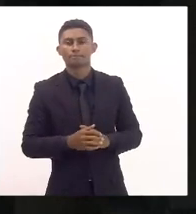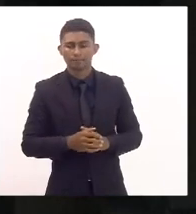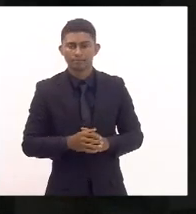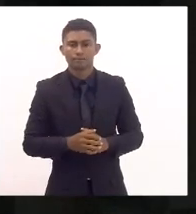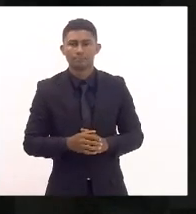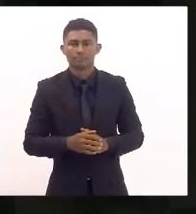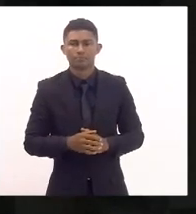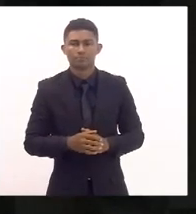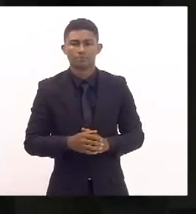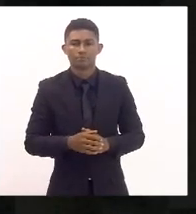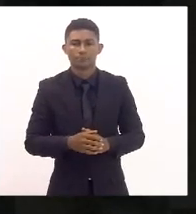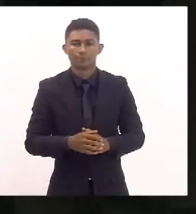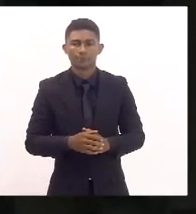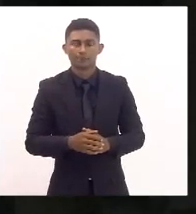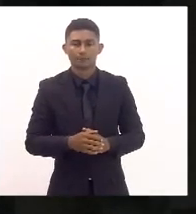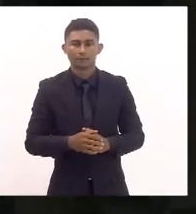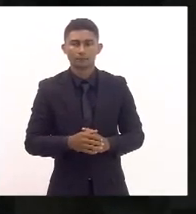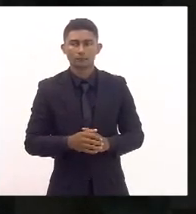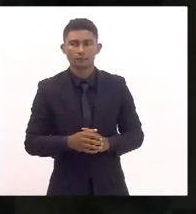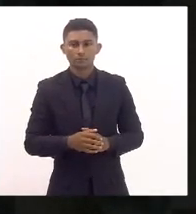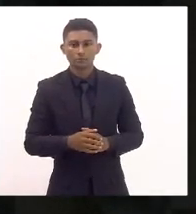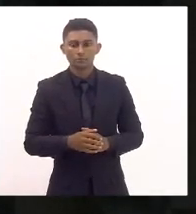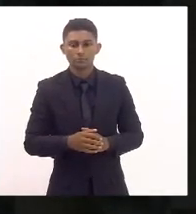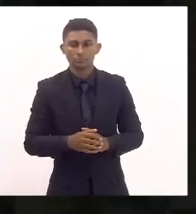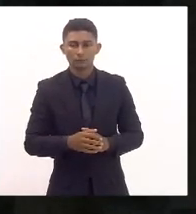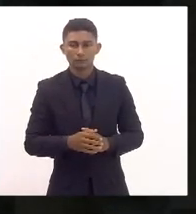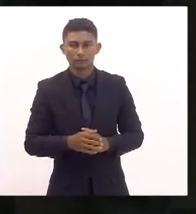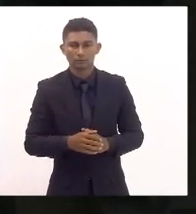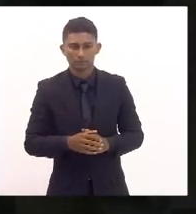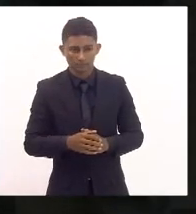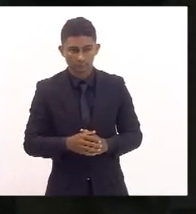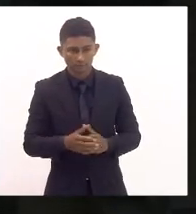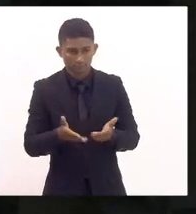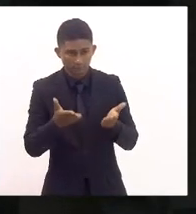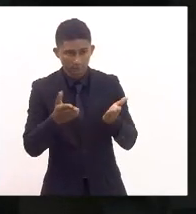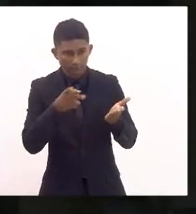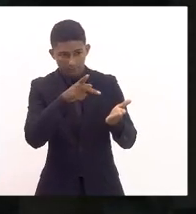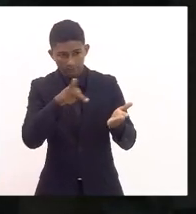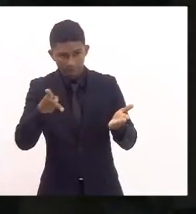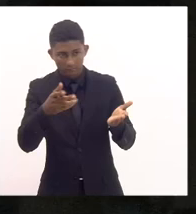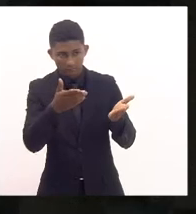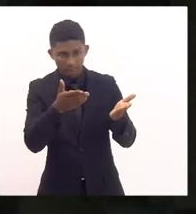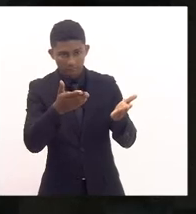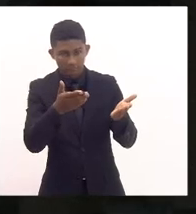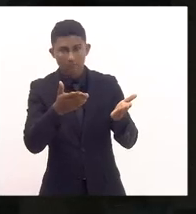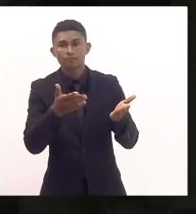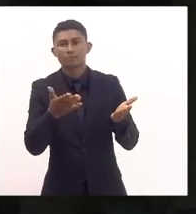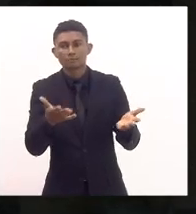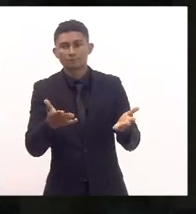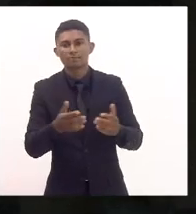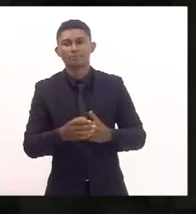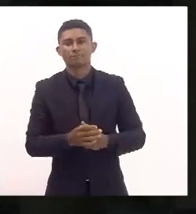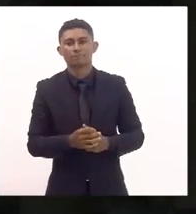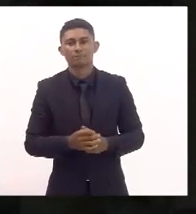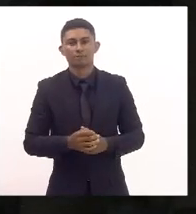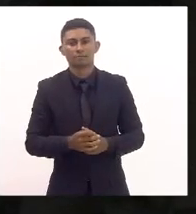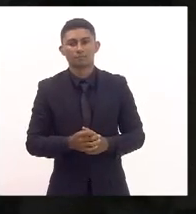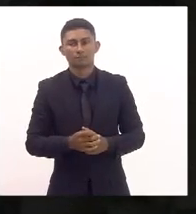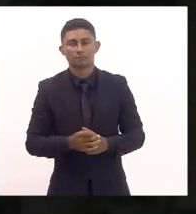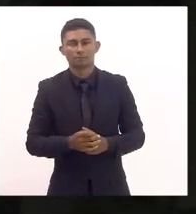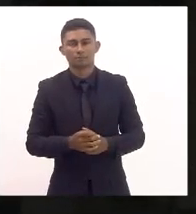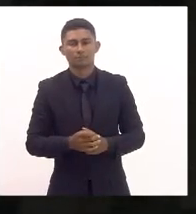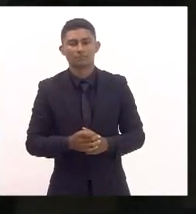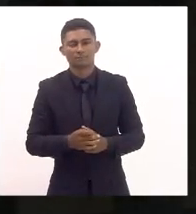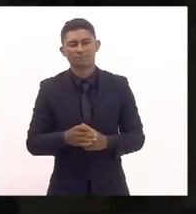posto o sistema o presidente senhora escrutinadora que